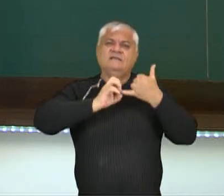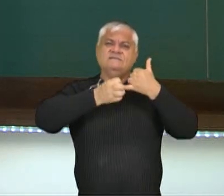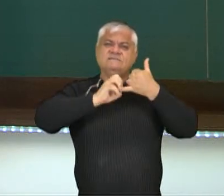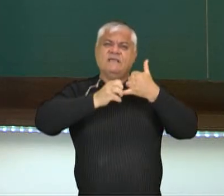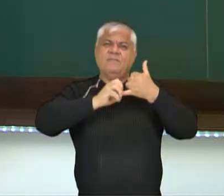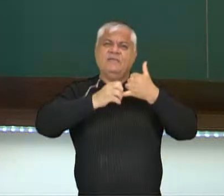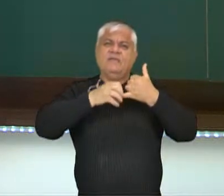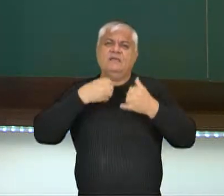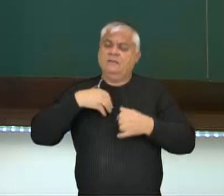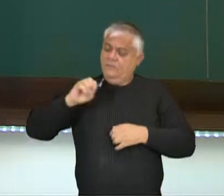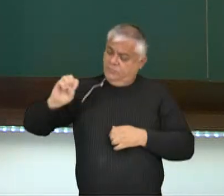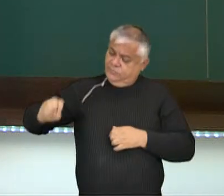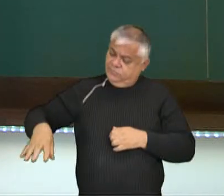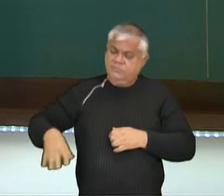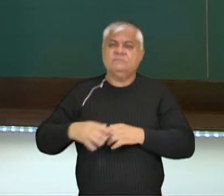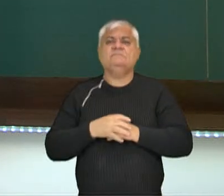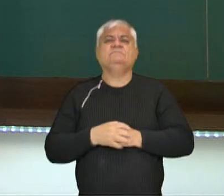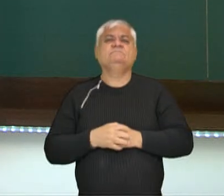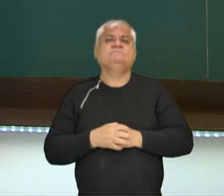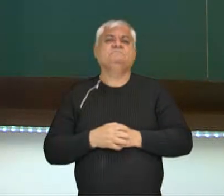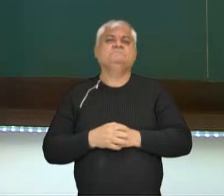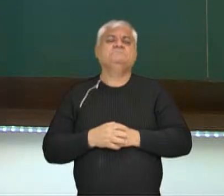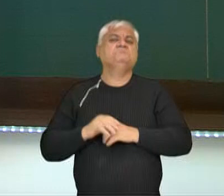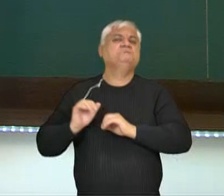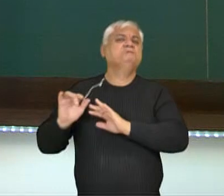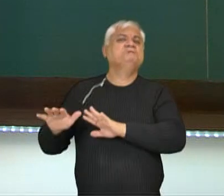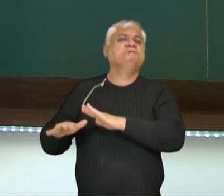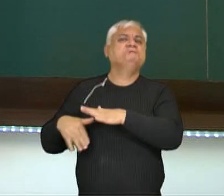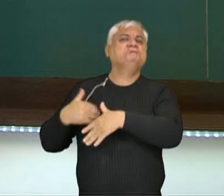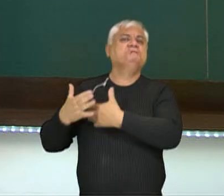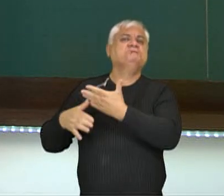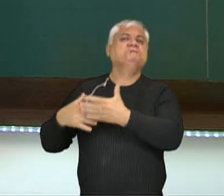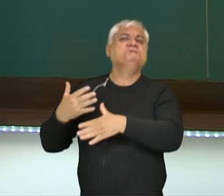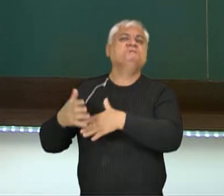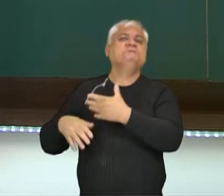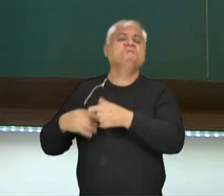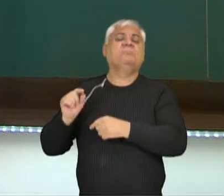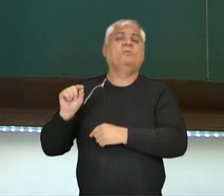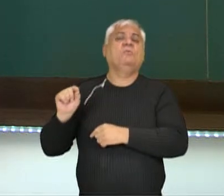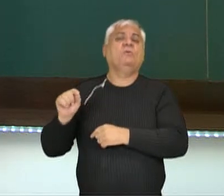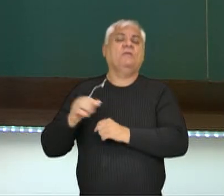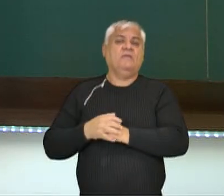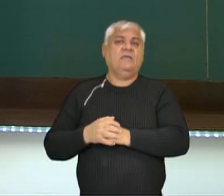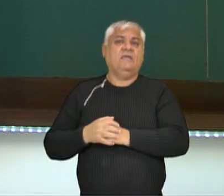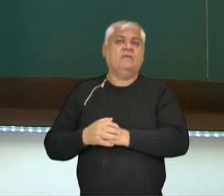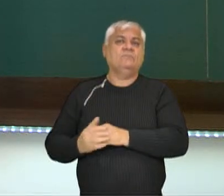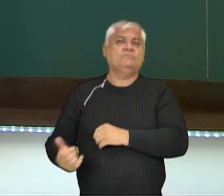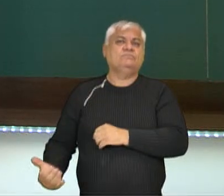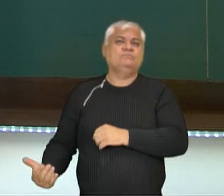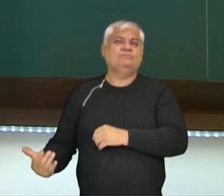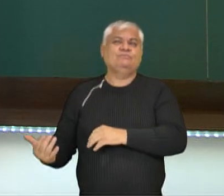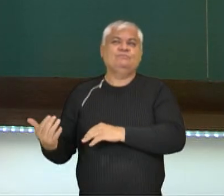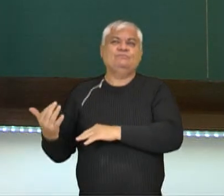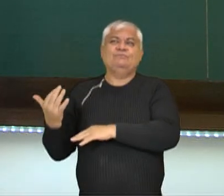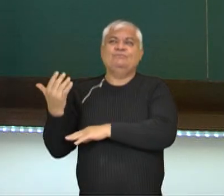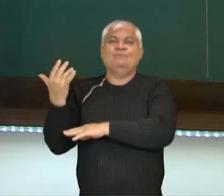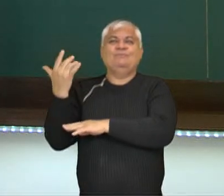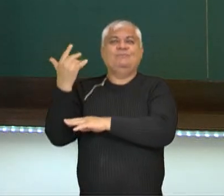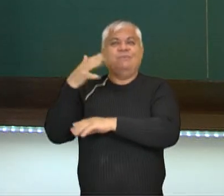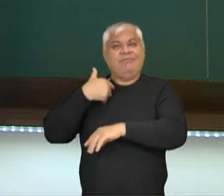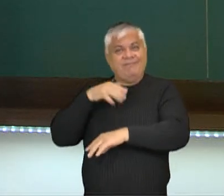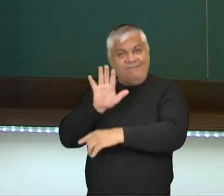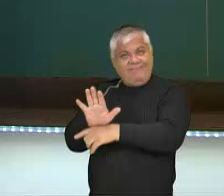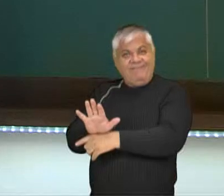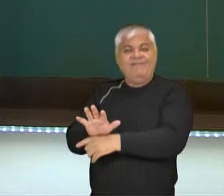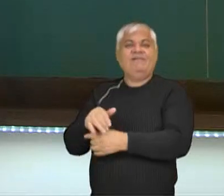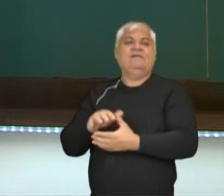para longe daquele local que a gente consumiu e ali a gente vai, né, dispersar ali, vai desfazer da semente, a gente vai estar ajudando ali na propagação dela.